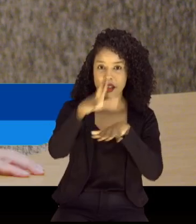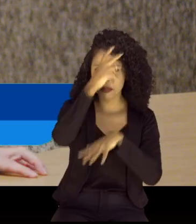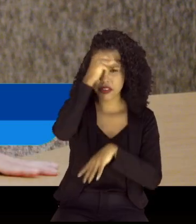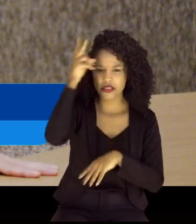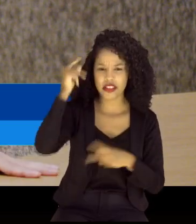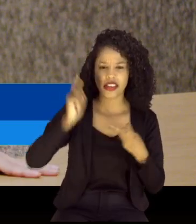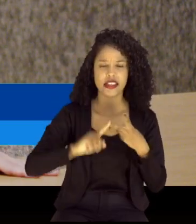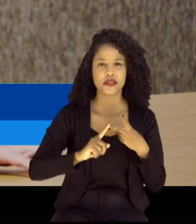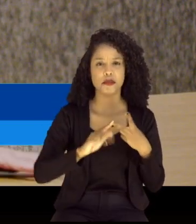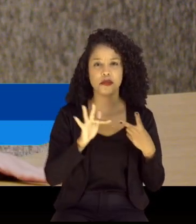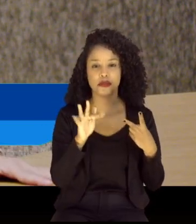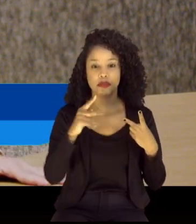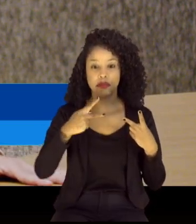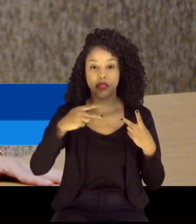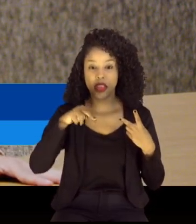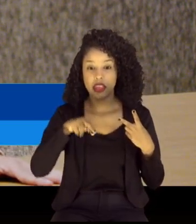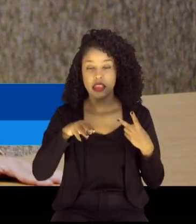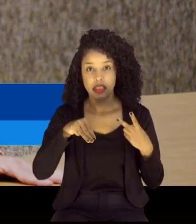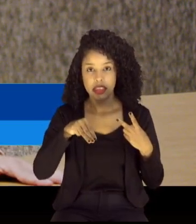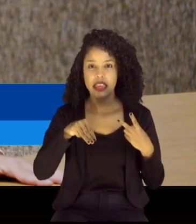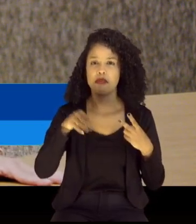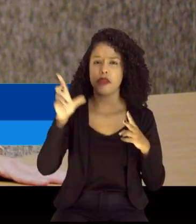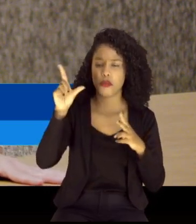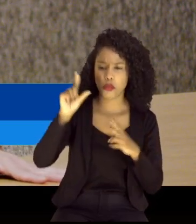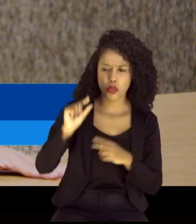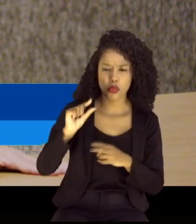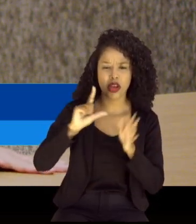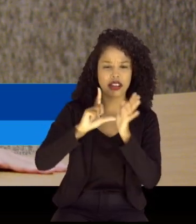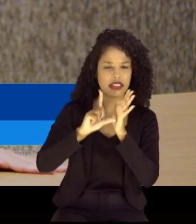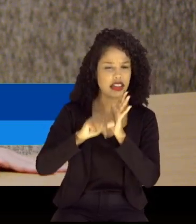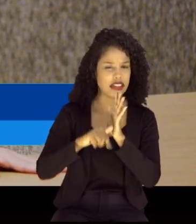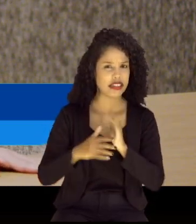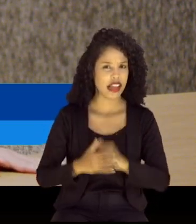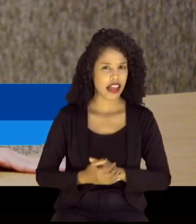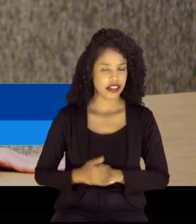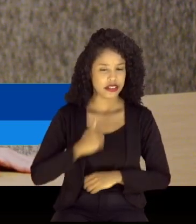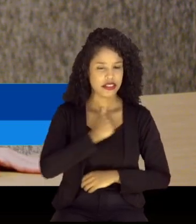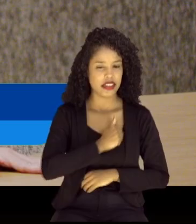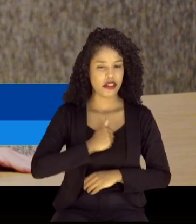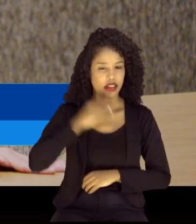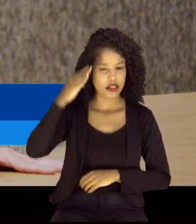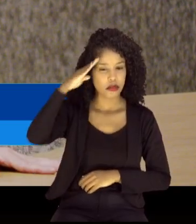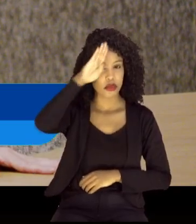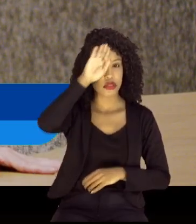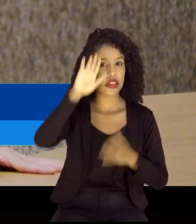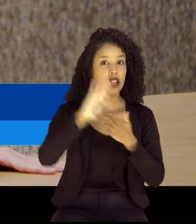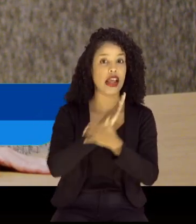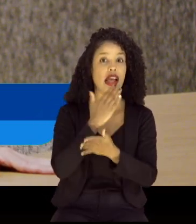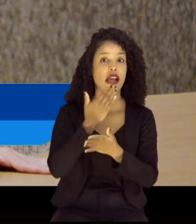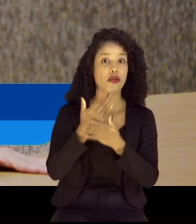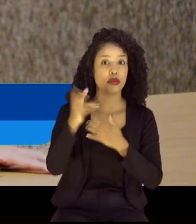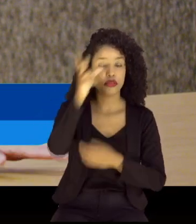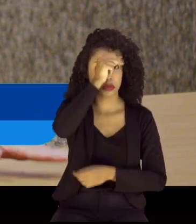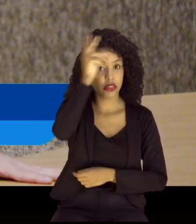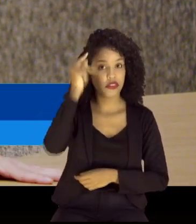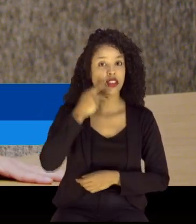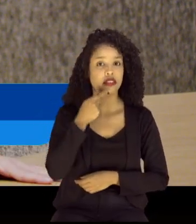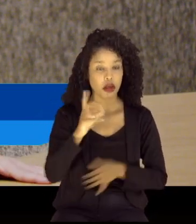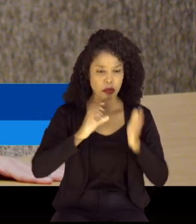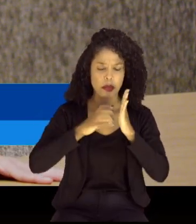FPM reduzindo, atrasando... Que saudade de Bolsonaro, disse alguns prefeitos, inclusive do PT, no